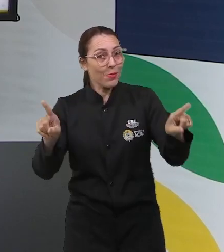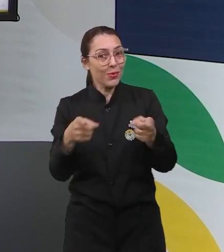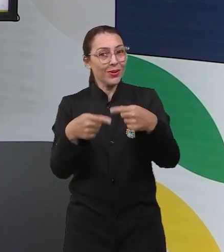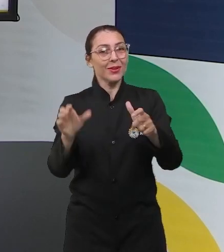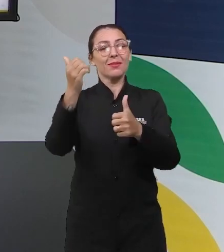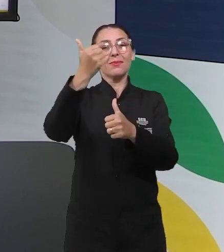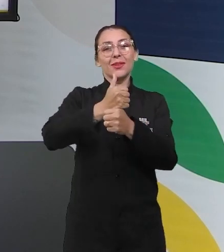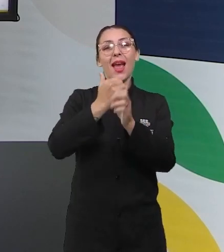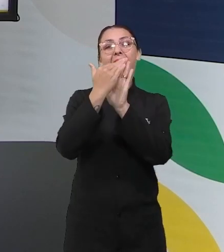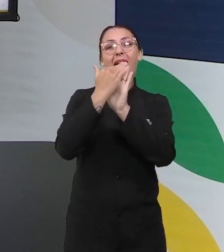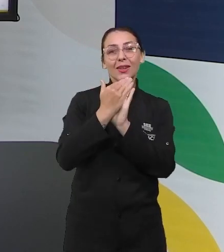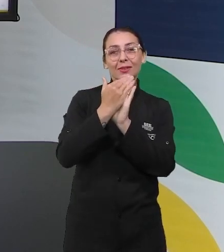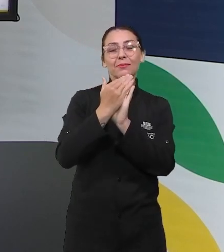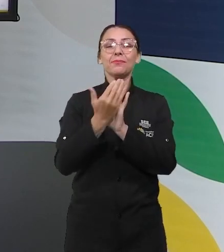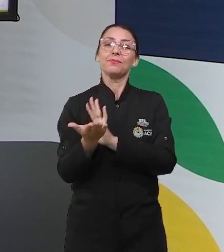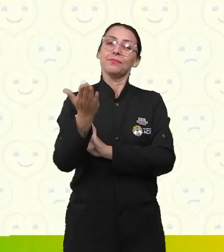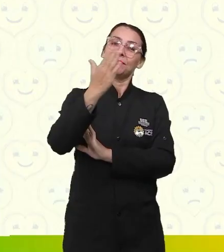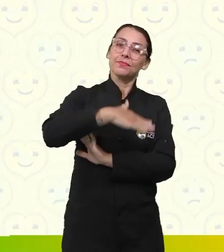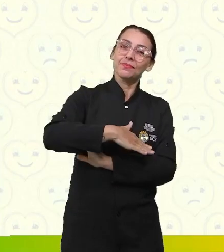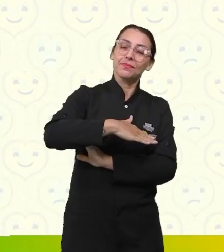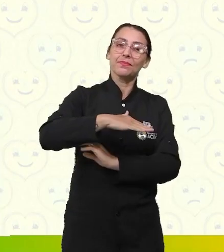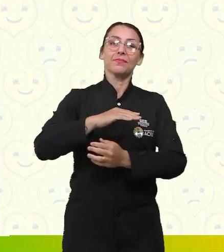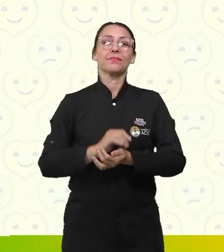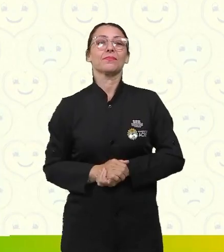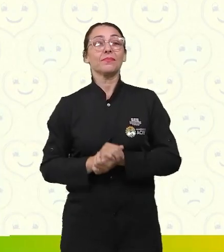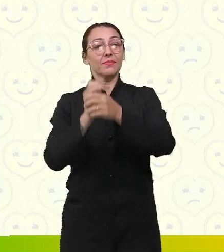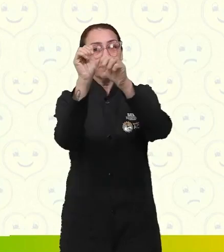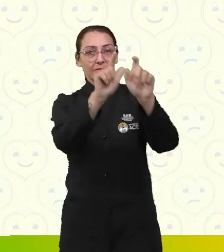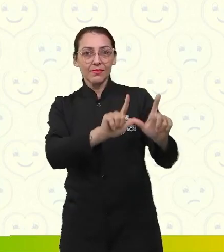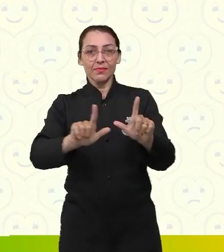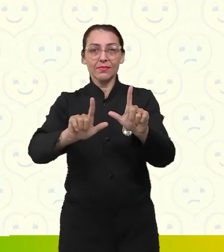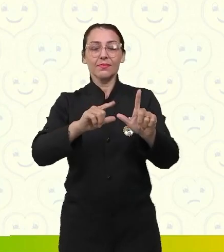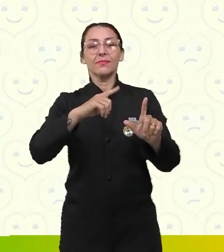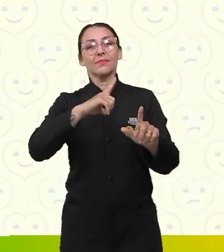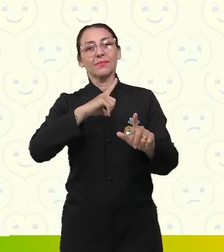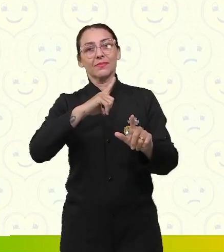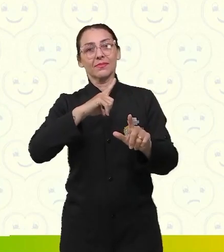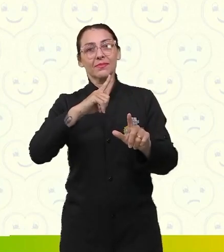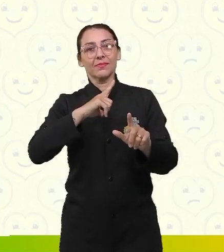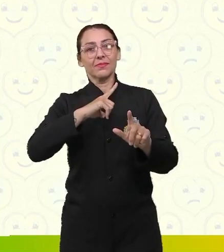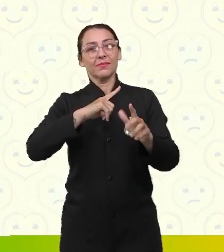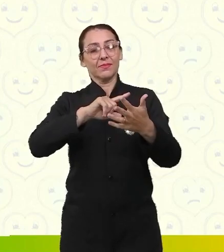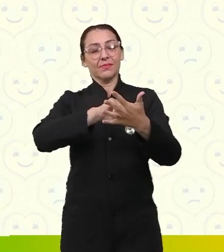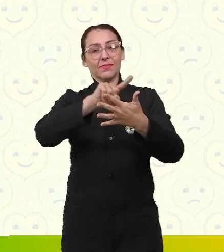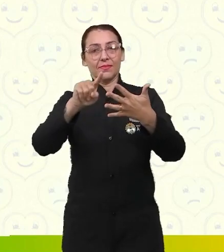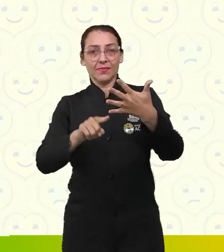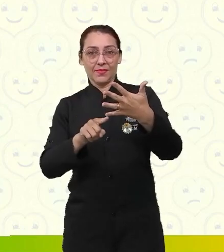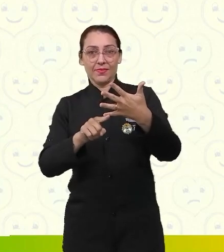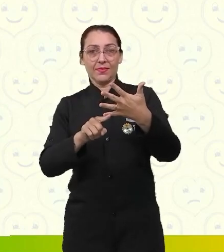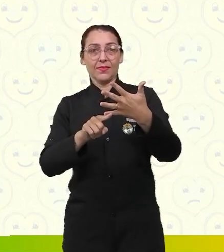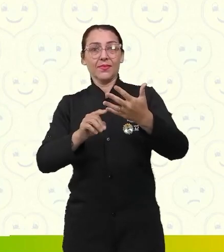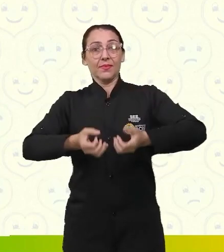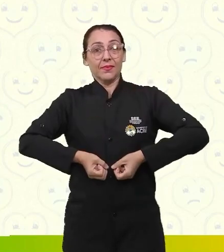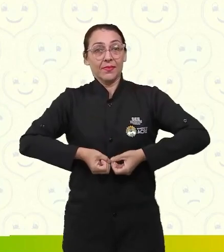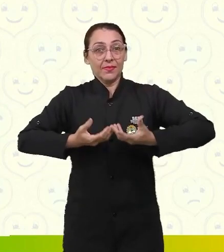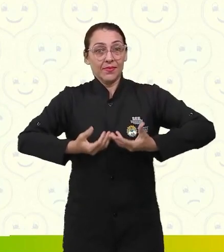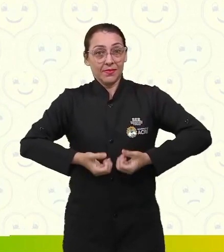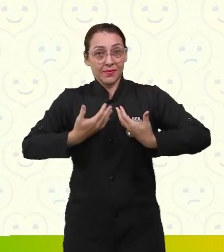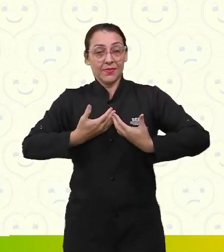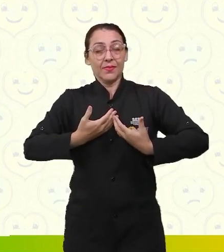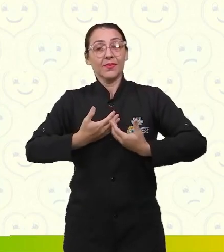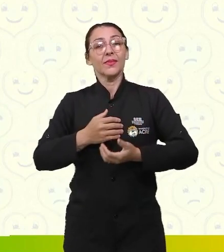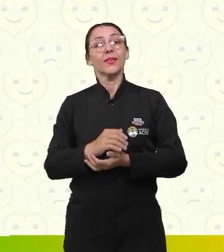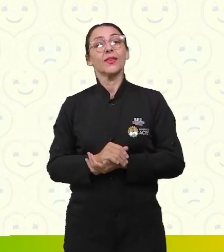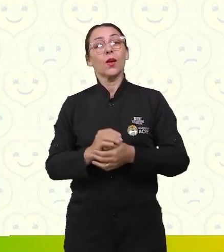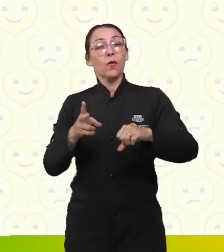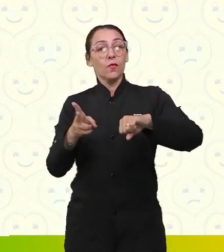Substituir por sanduíches. Então vamos lá. E slide na tela nós temos aí a nomenclatura do verbo expressar, tá bom?